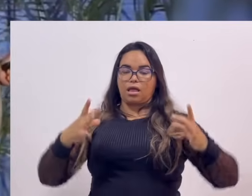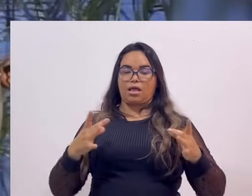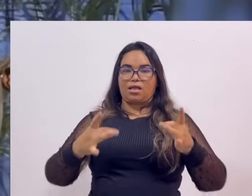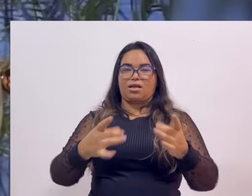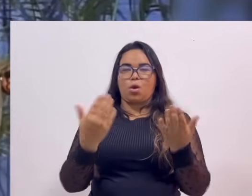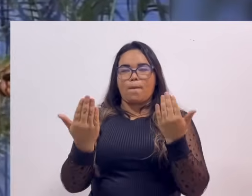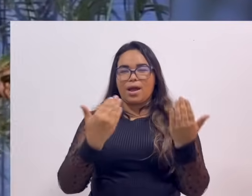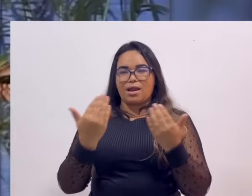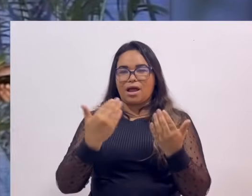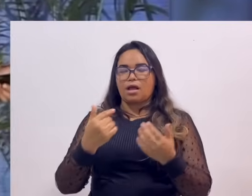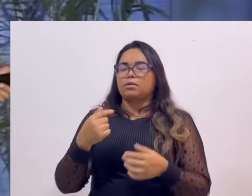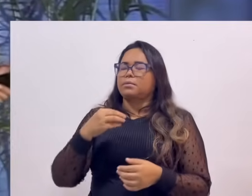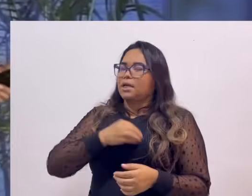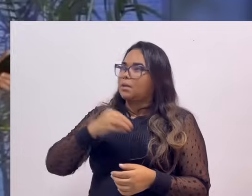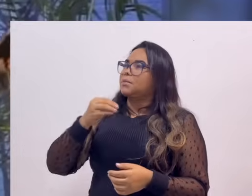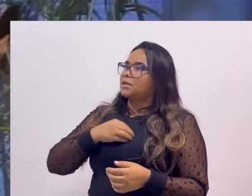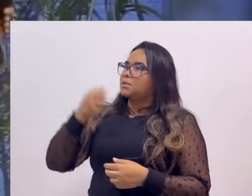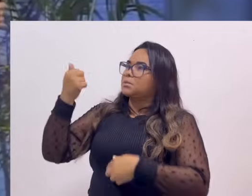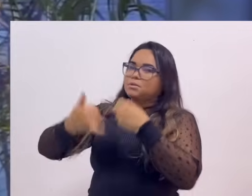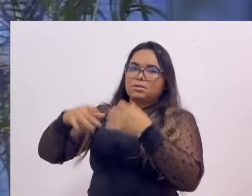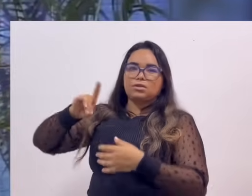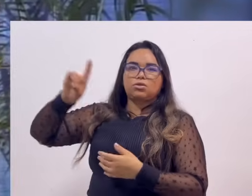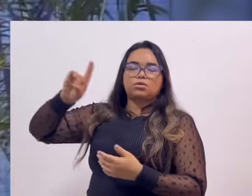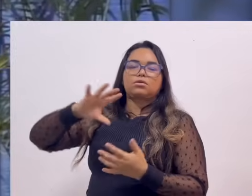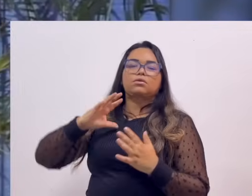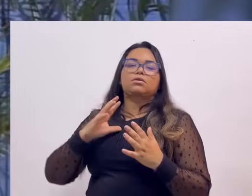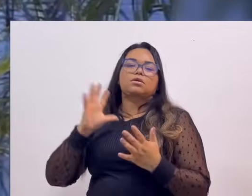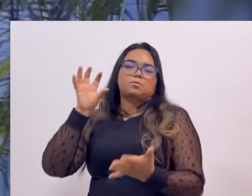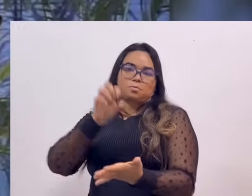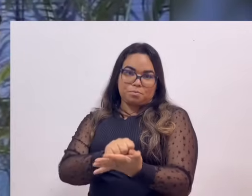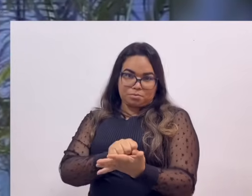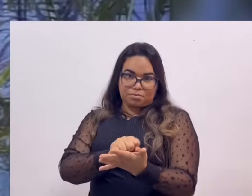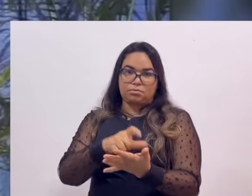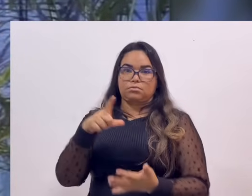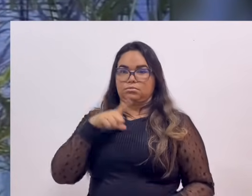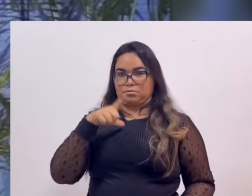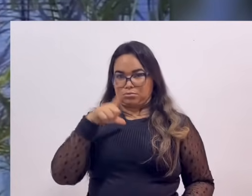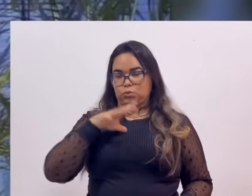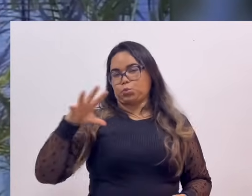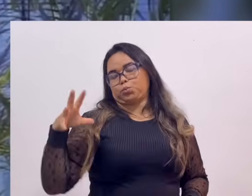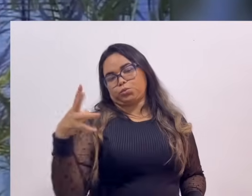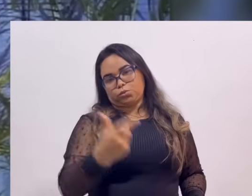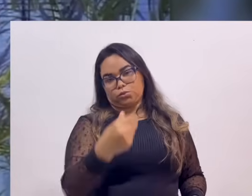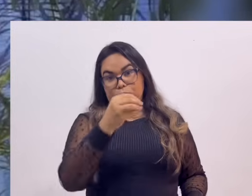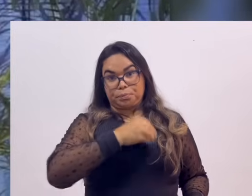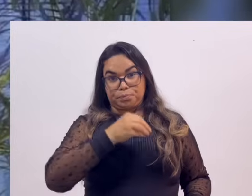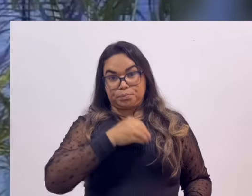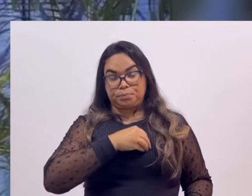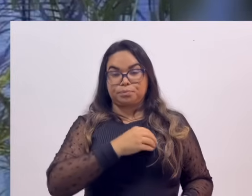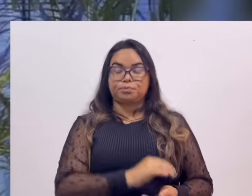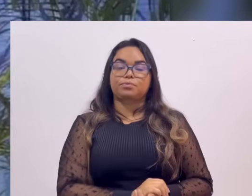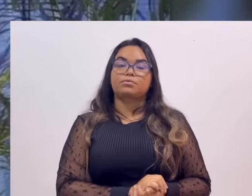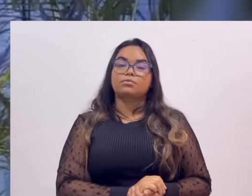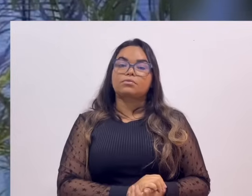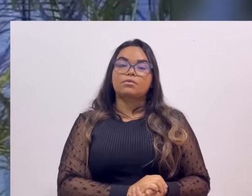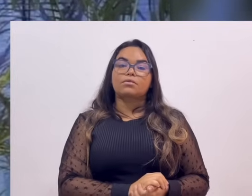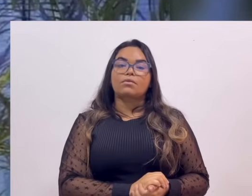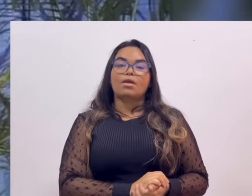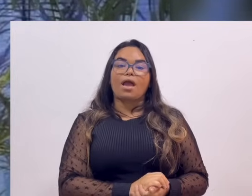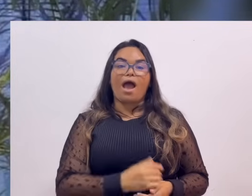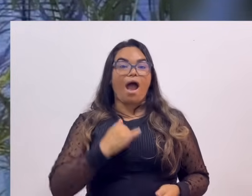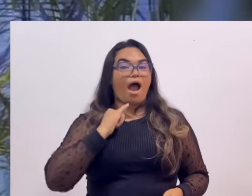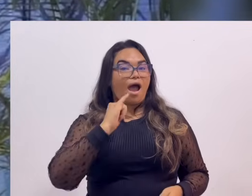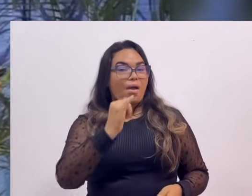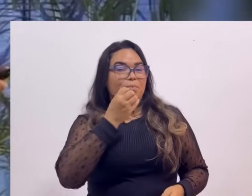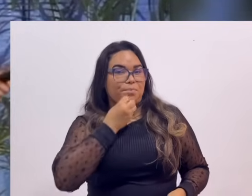transferido para as pontas do altar está certo portanto contém o registro de todos os pecados eu quero lhes dar